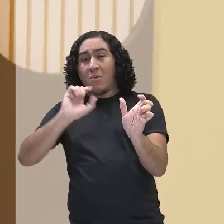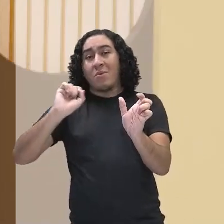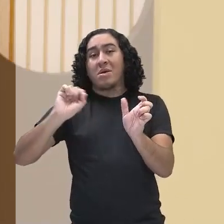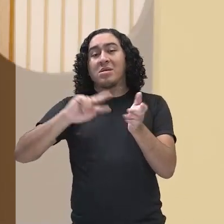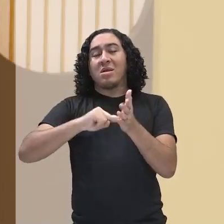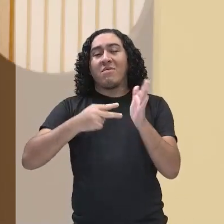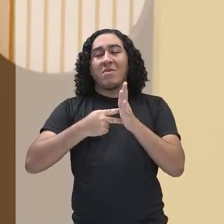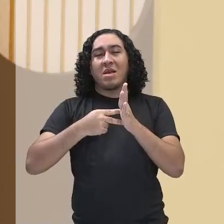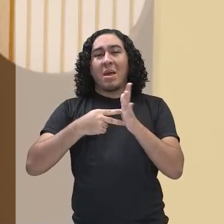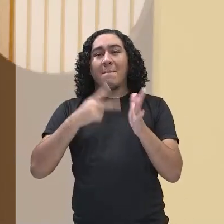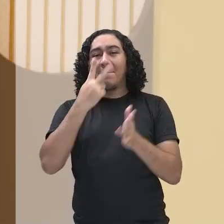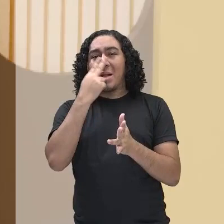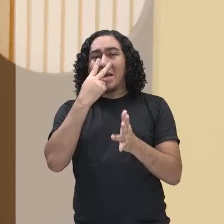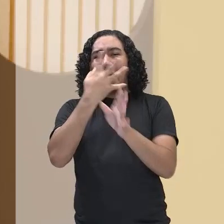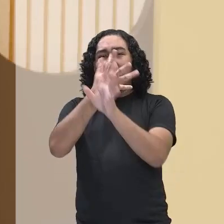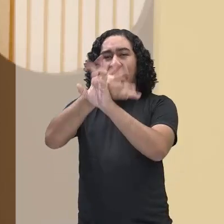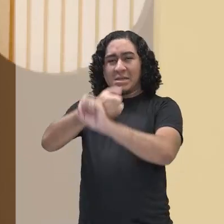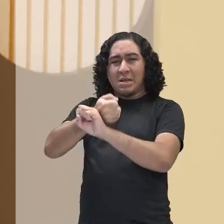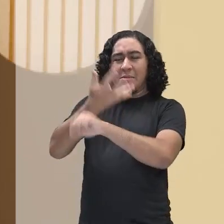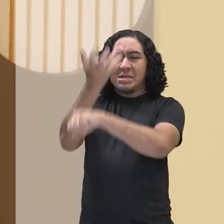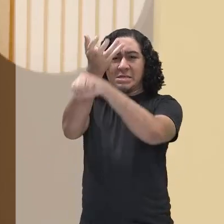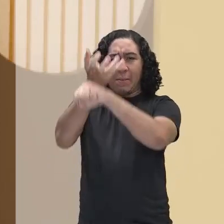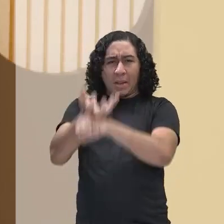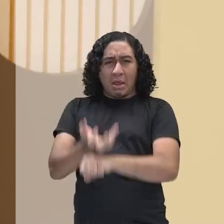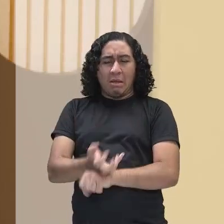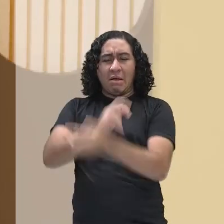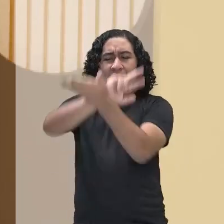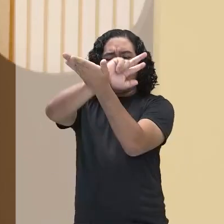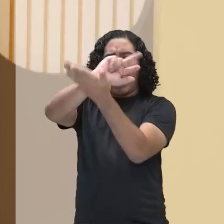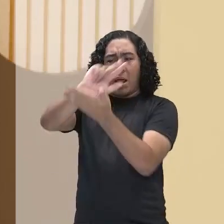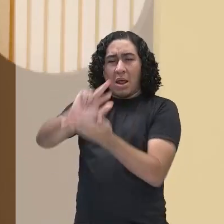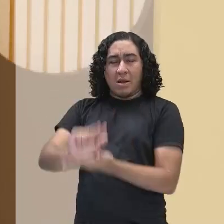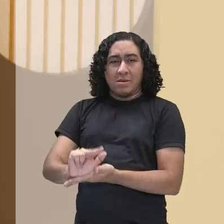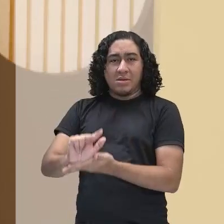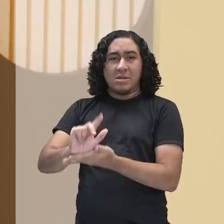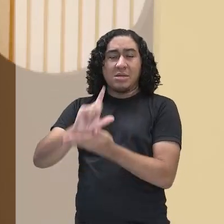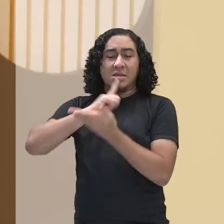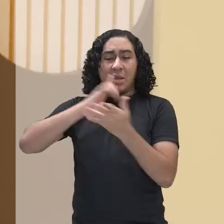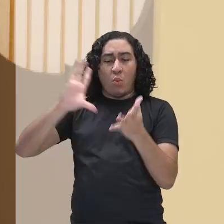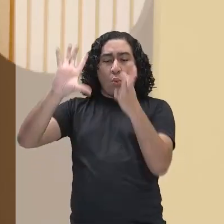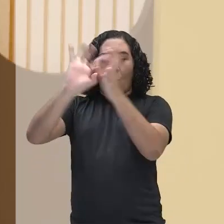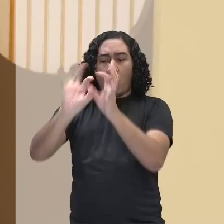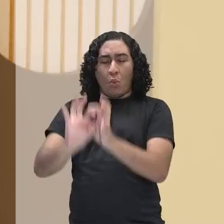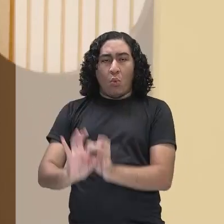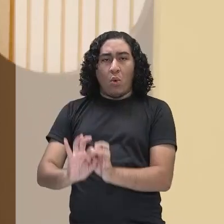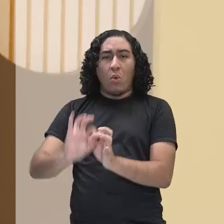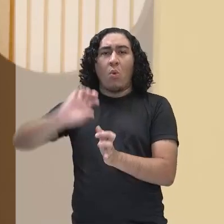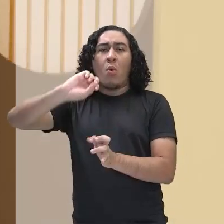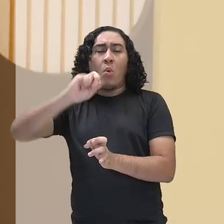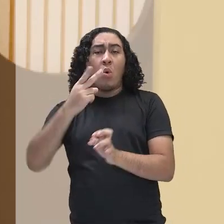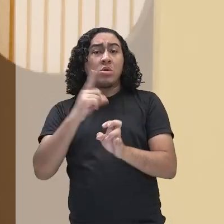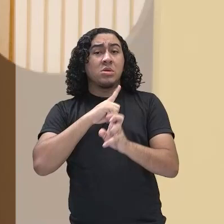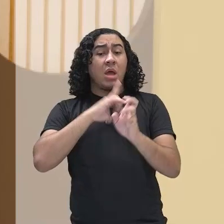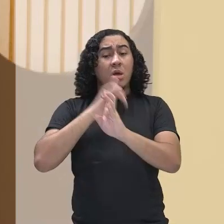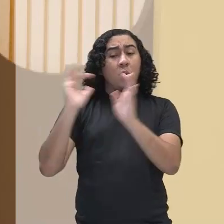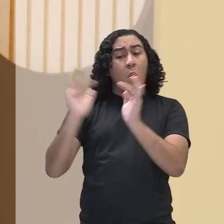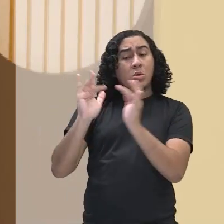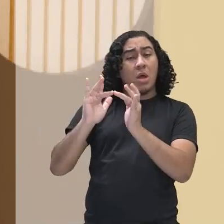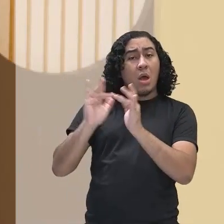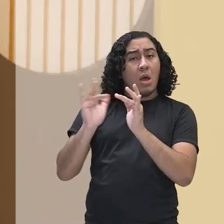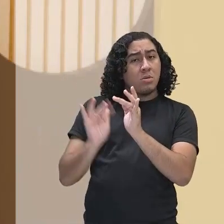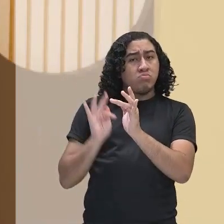a interdisciplinaridade, né? As disciplinas ali, de repente, se complementando ou se encontrando em algum